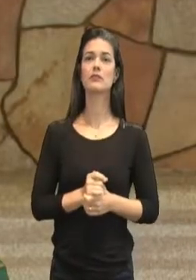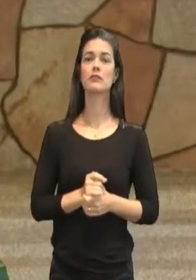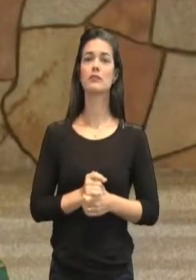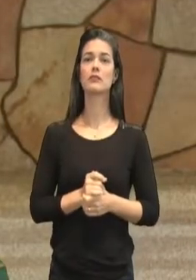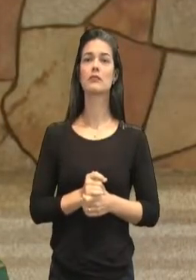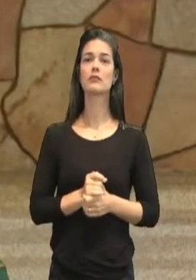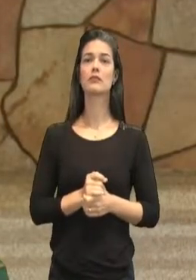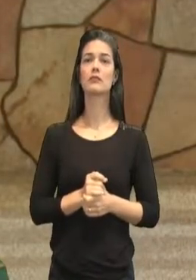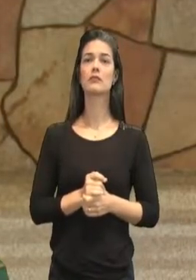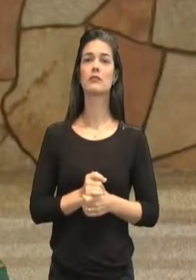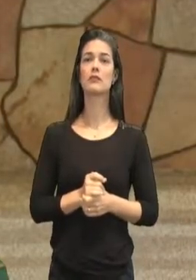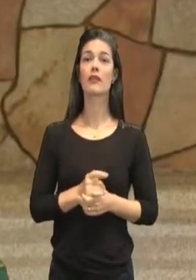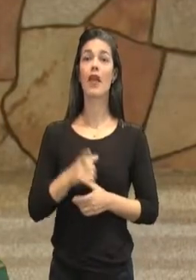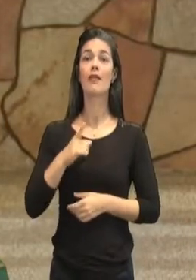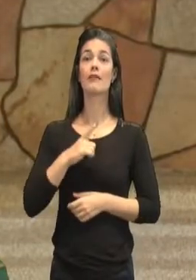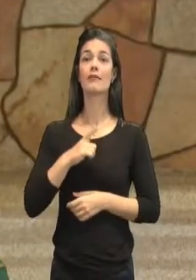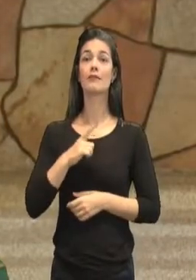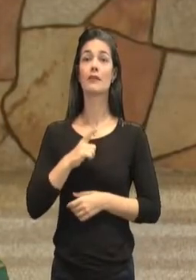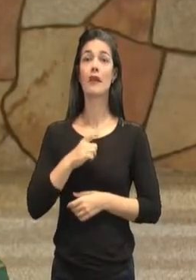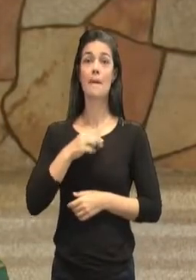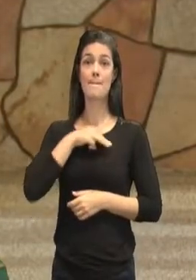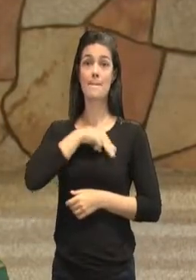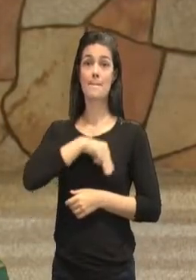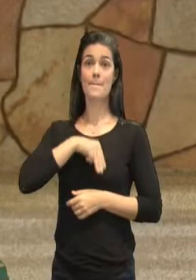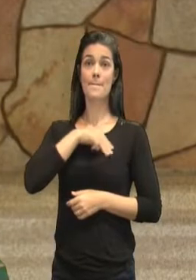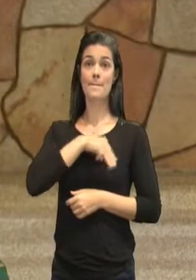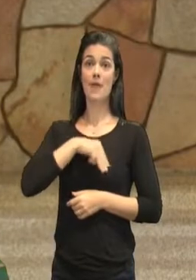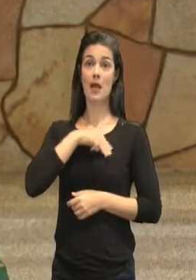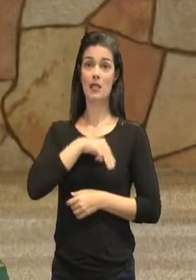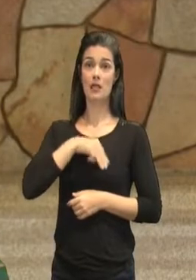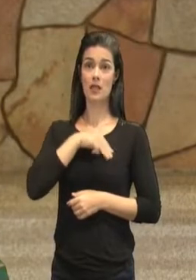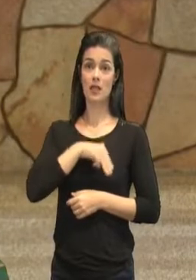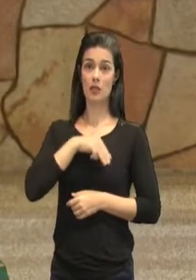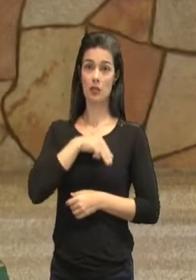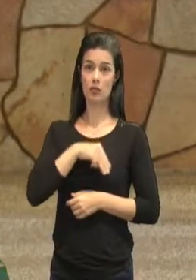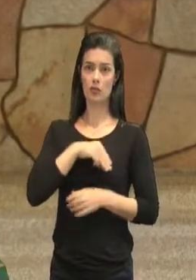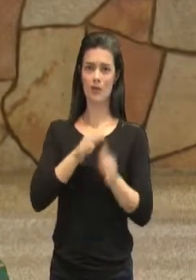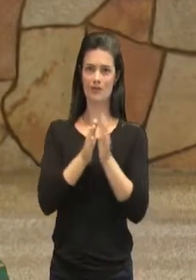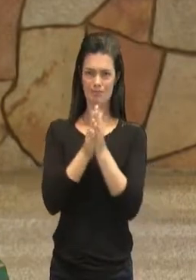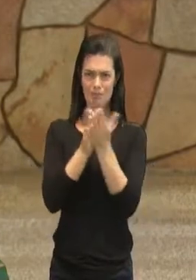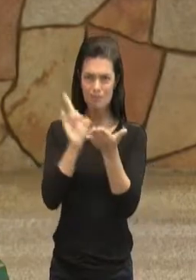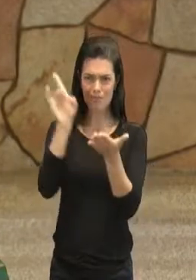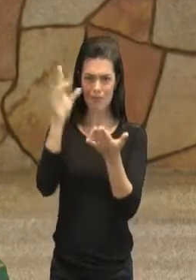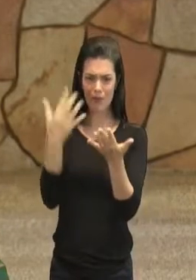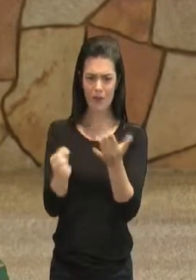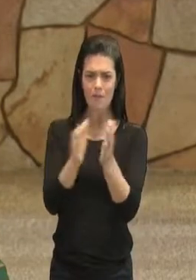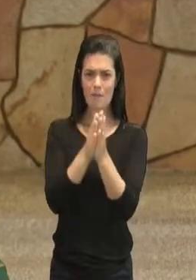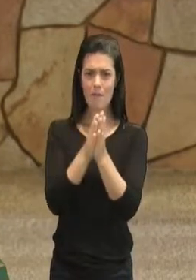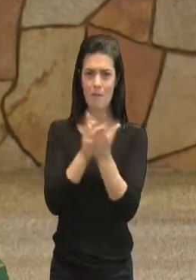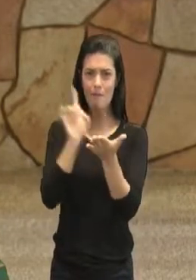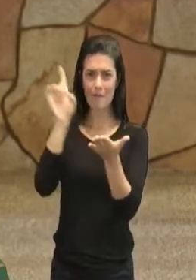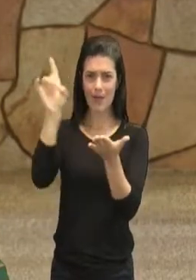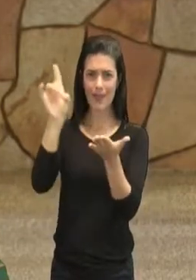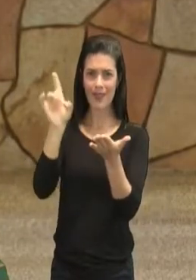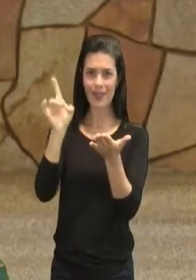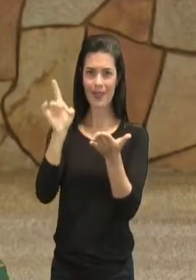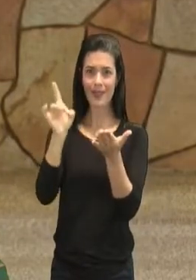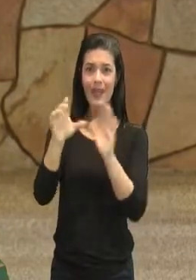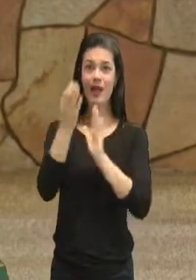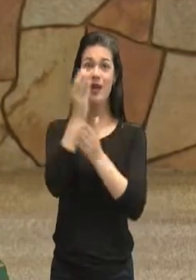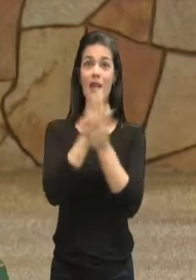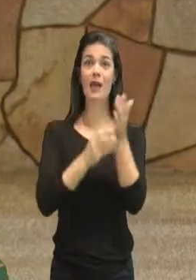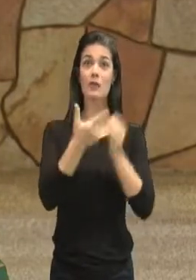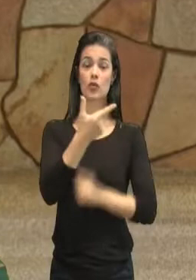no Evangelho de Mateus. Se você puder abrir sua Bíblia, peço que você abra no Evangelho de Mateus, no